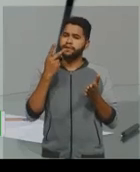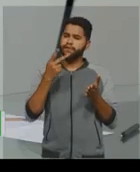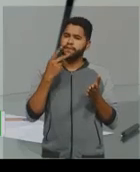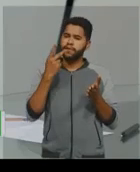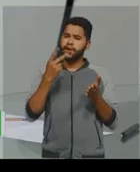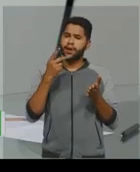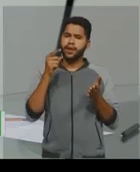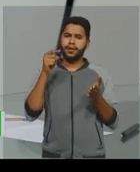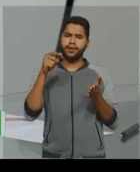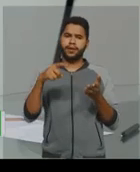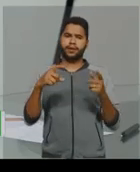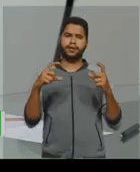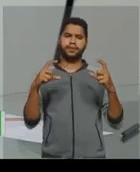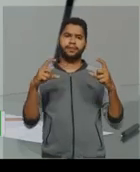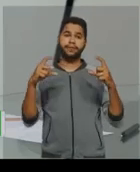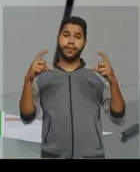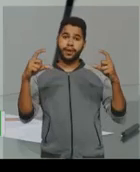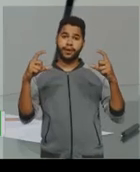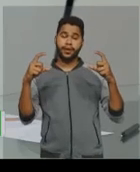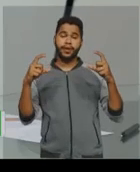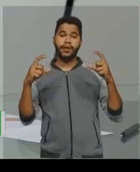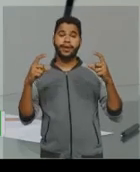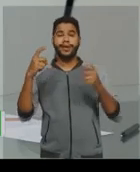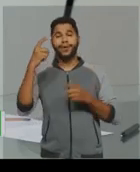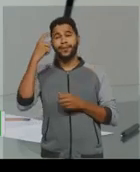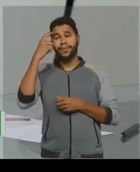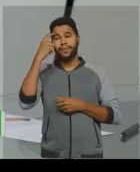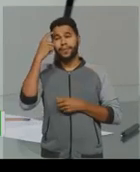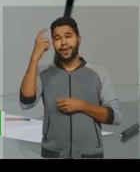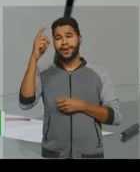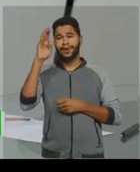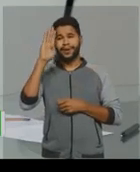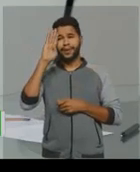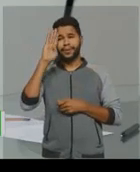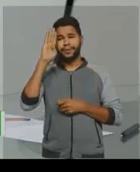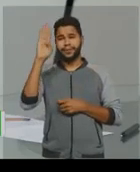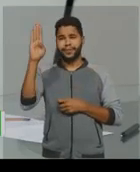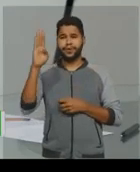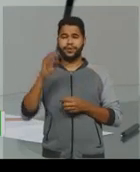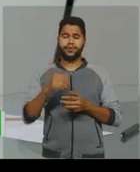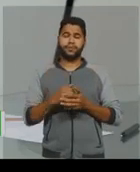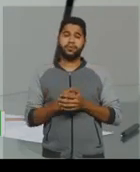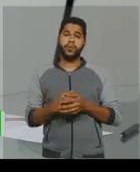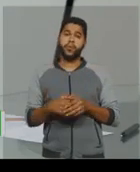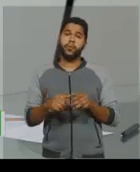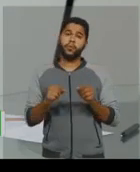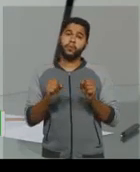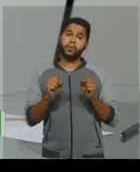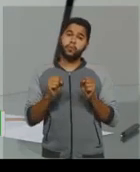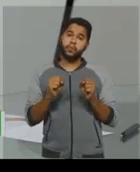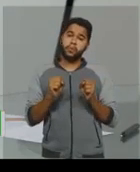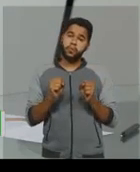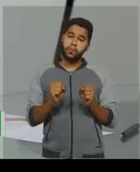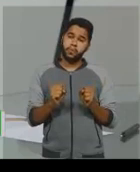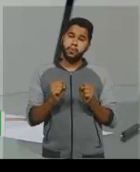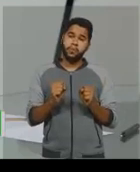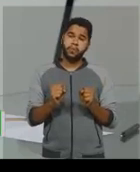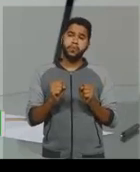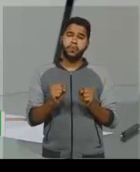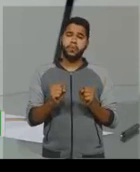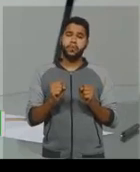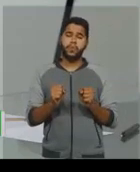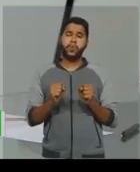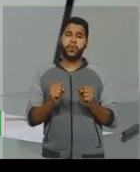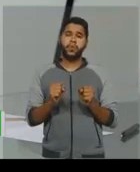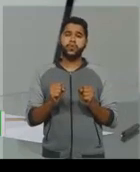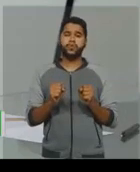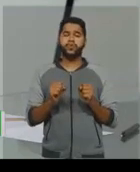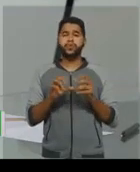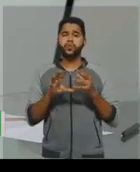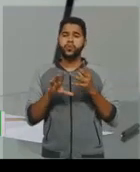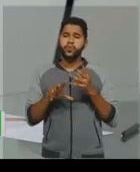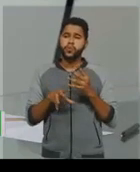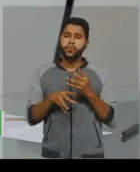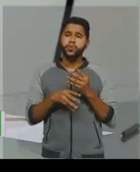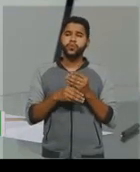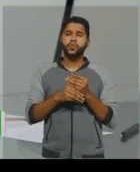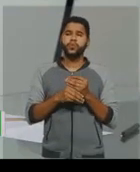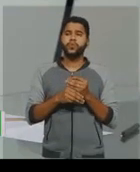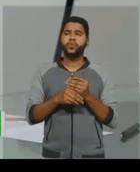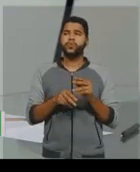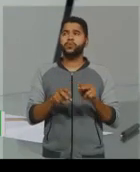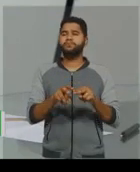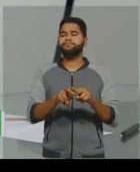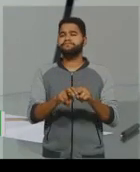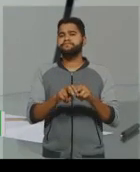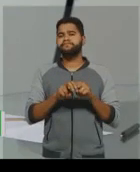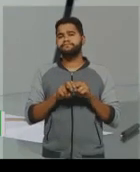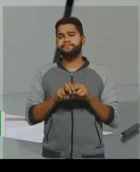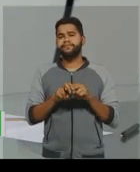naquele parágrafo. Então, é uma ideia principal. Ela pode ter, ele pode ser constituído